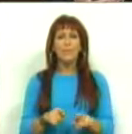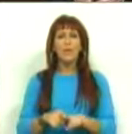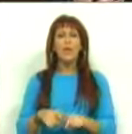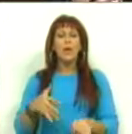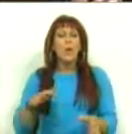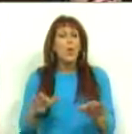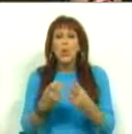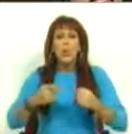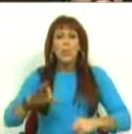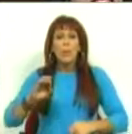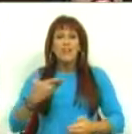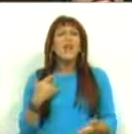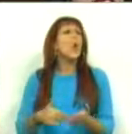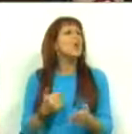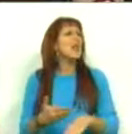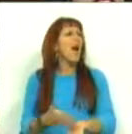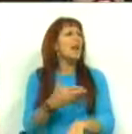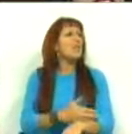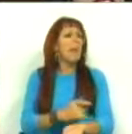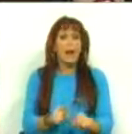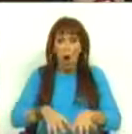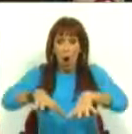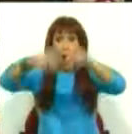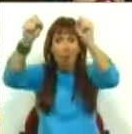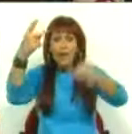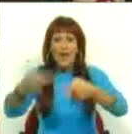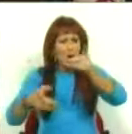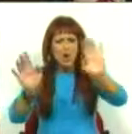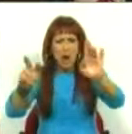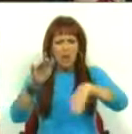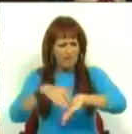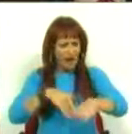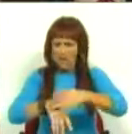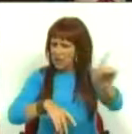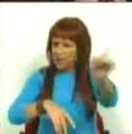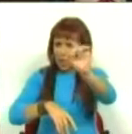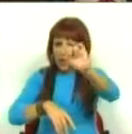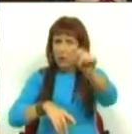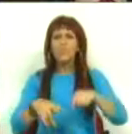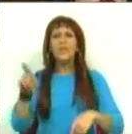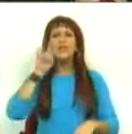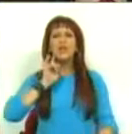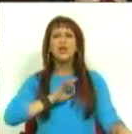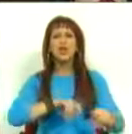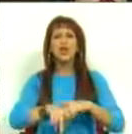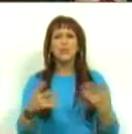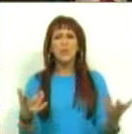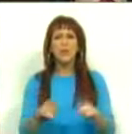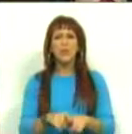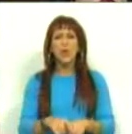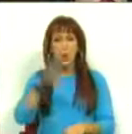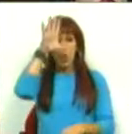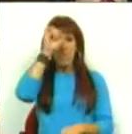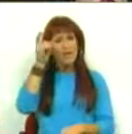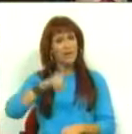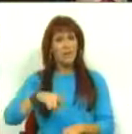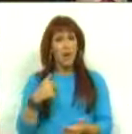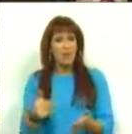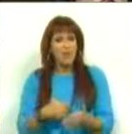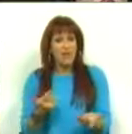do PSD não esperou pela véspera do apagão analógico para agir. E, senhoras e senhores deputados, o Governo também